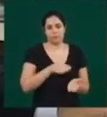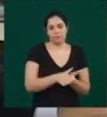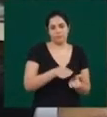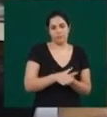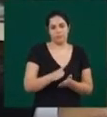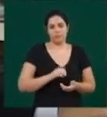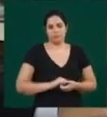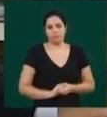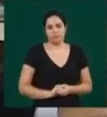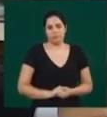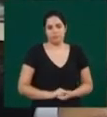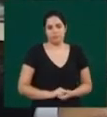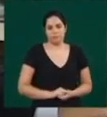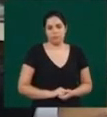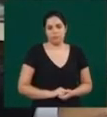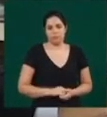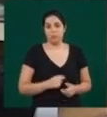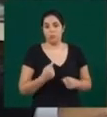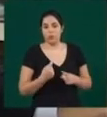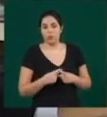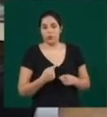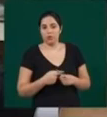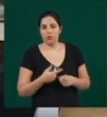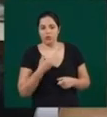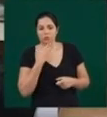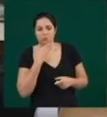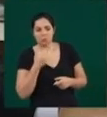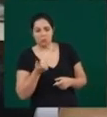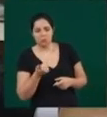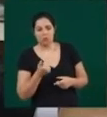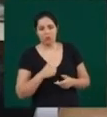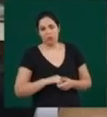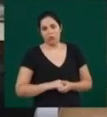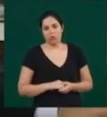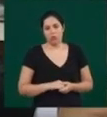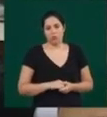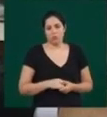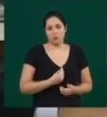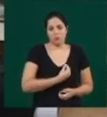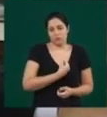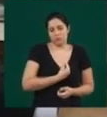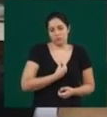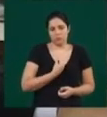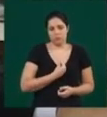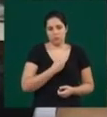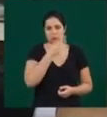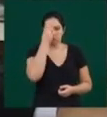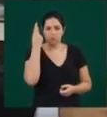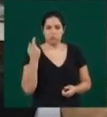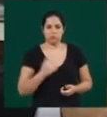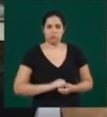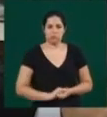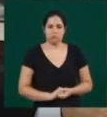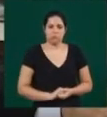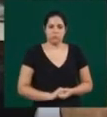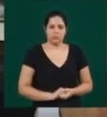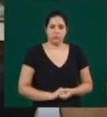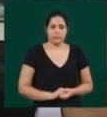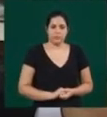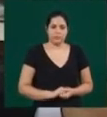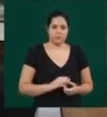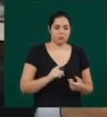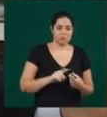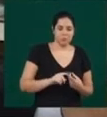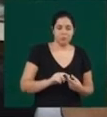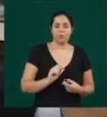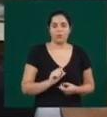de trazer melhorias, inclusive, para a vida cotidiana dos condôminos. Uma delas que a gente pode ver aí,